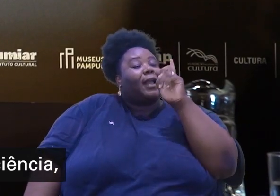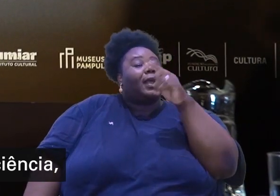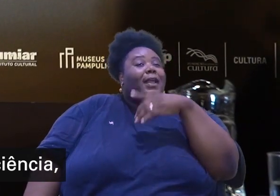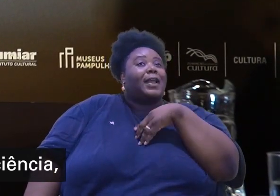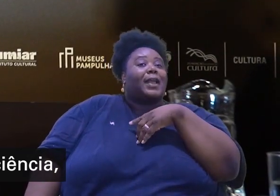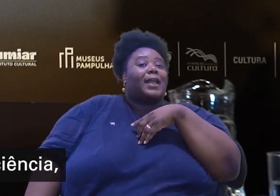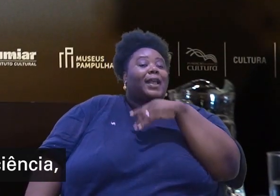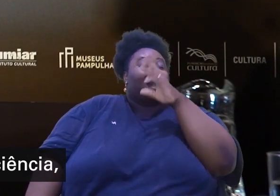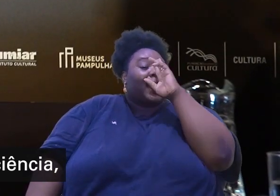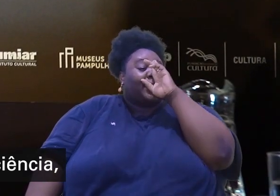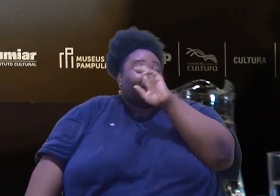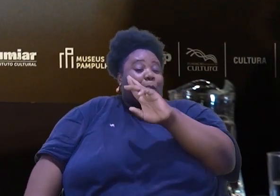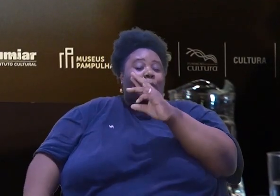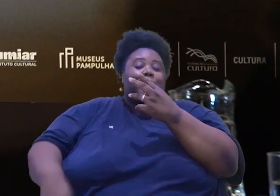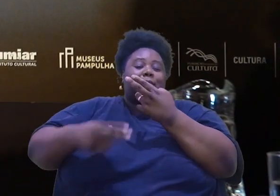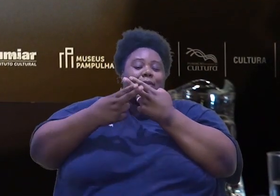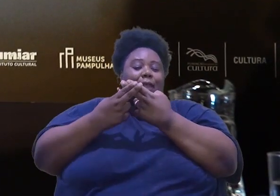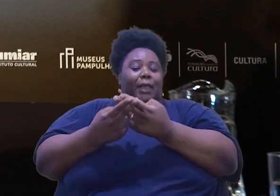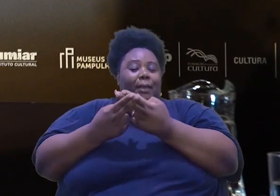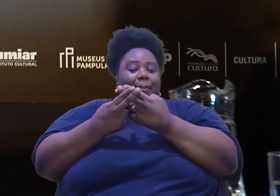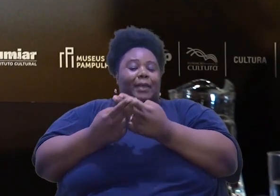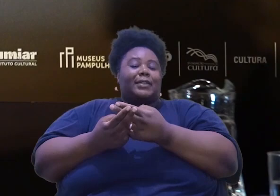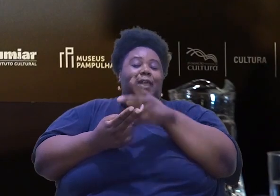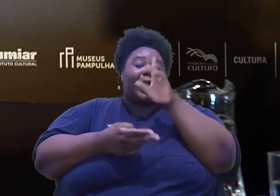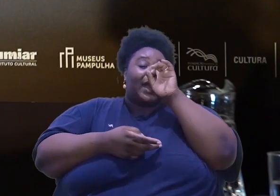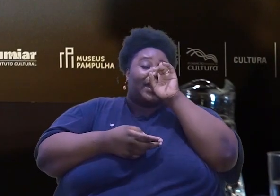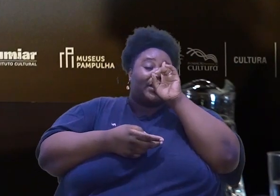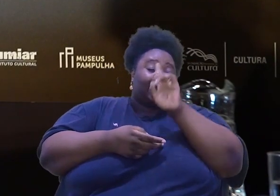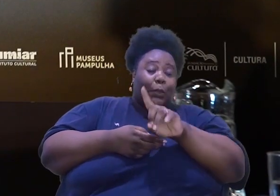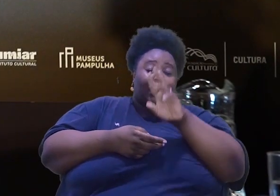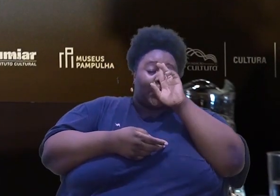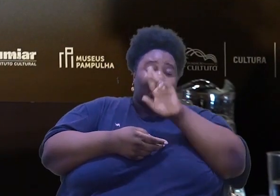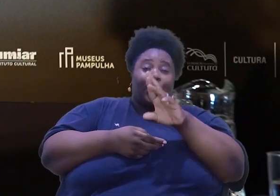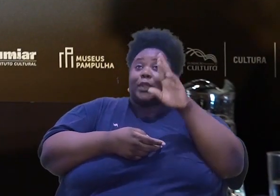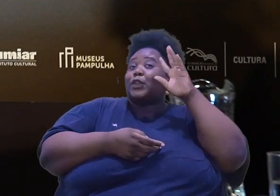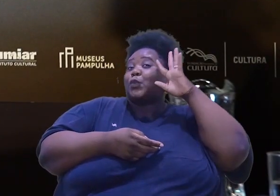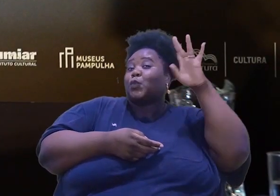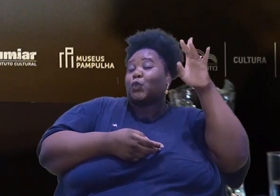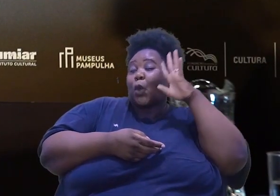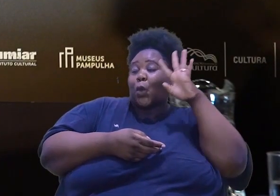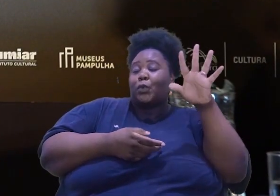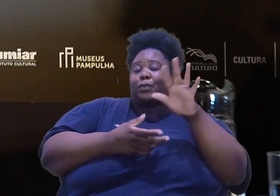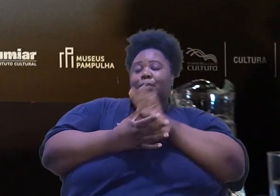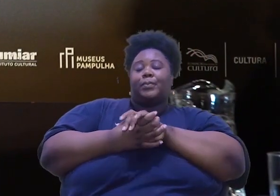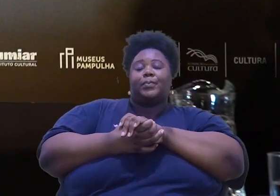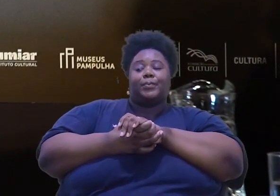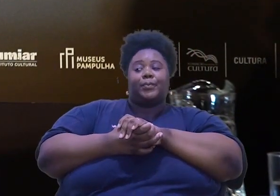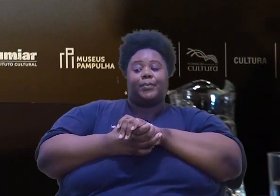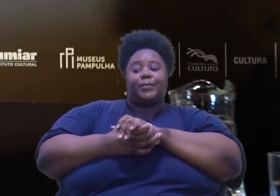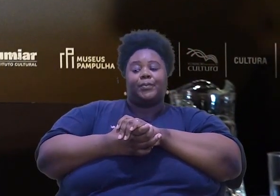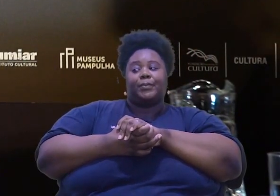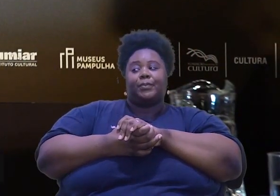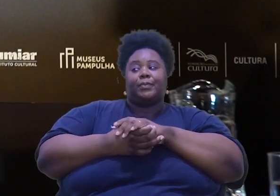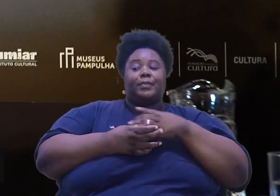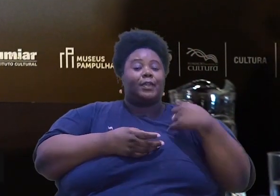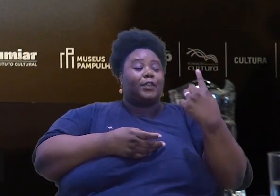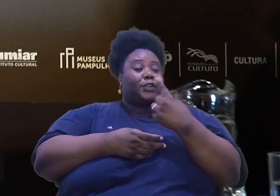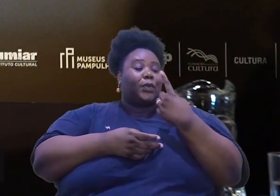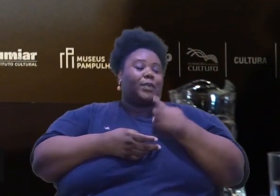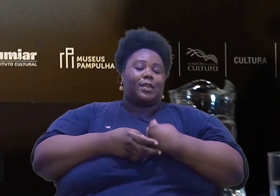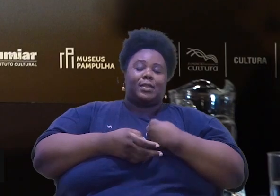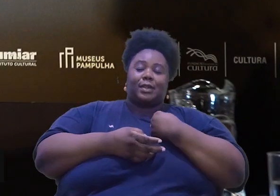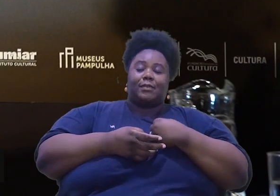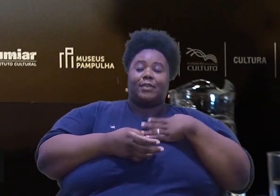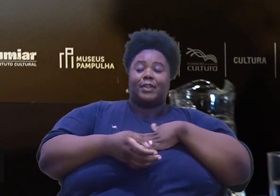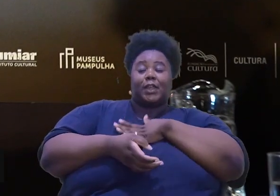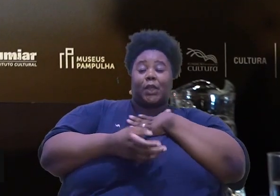dona da paciência, a dona do sonho, a dona do assuntar a vida. Eu gosto